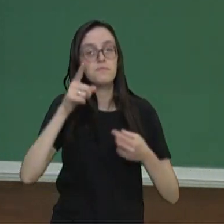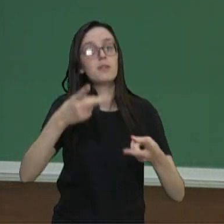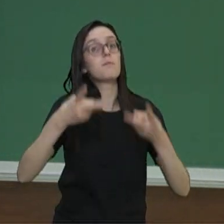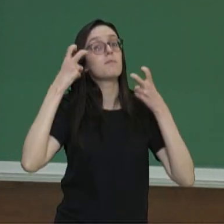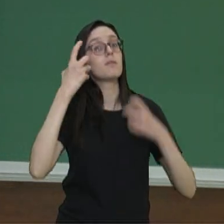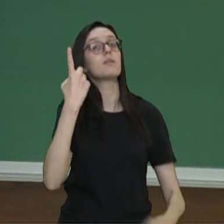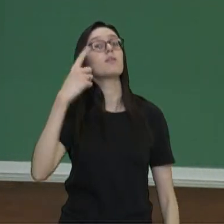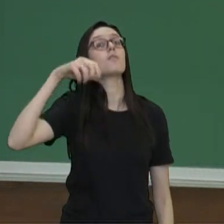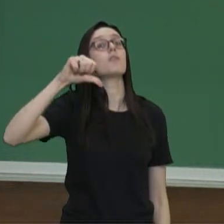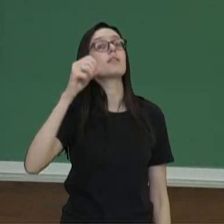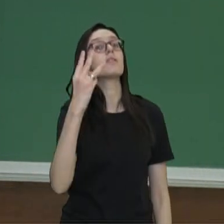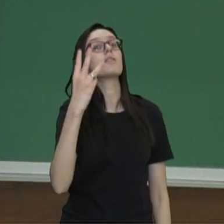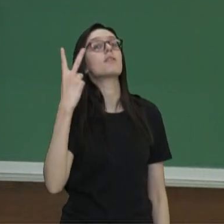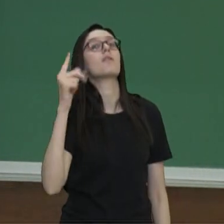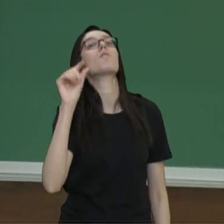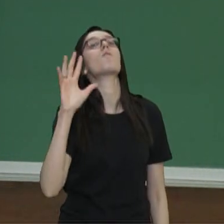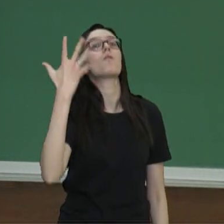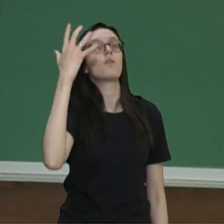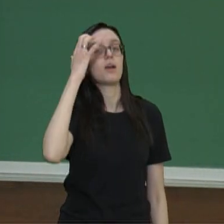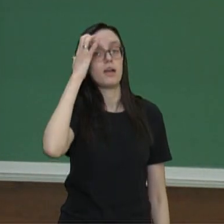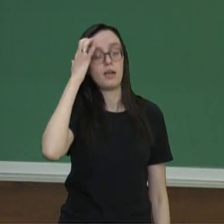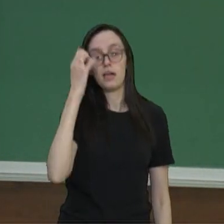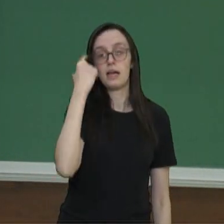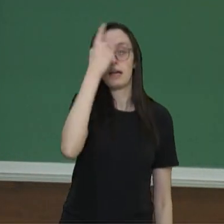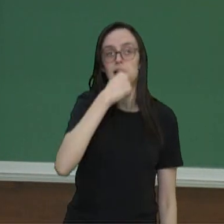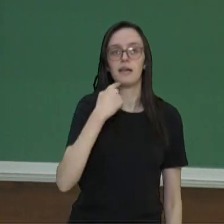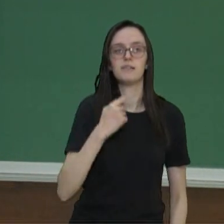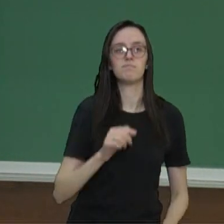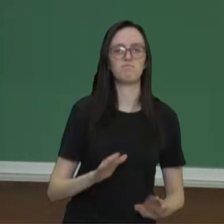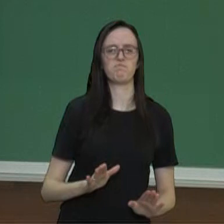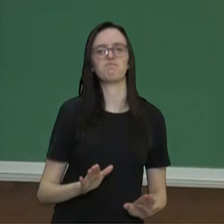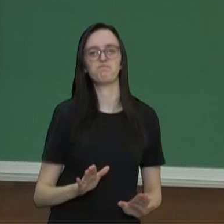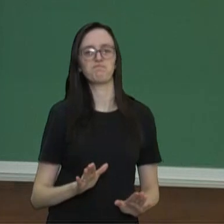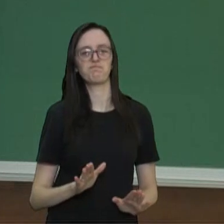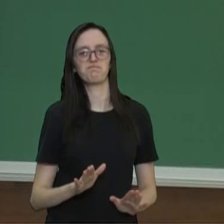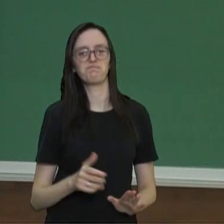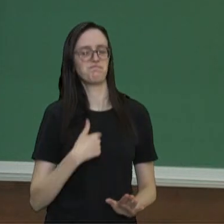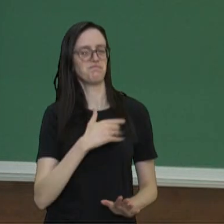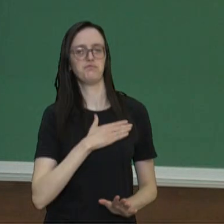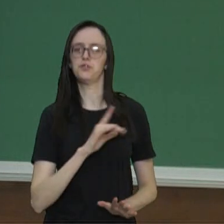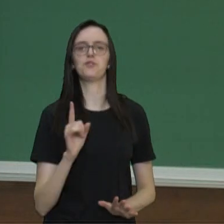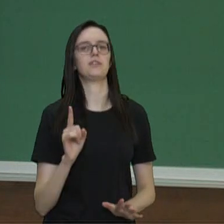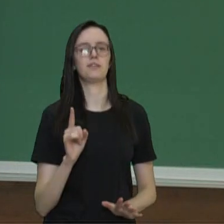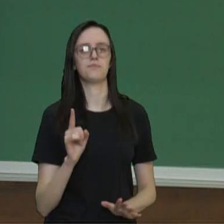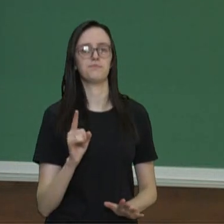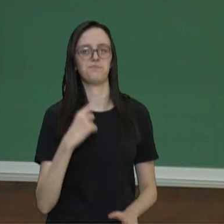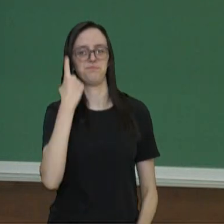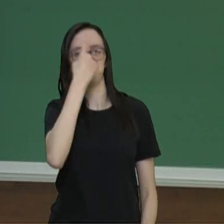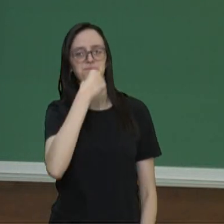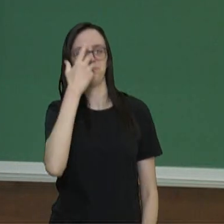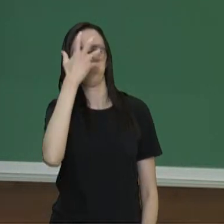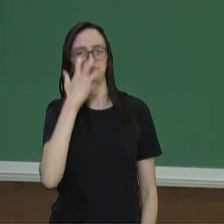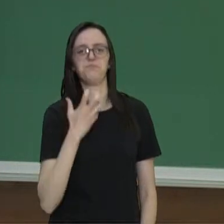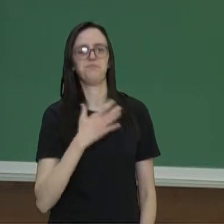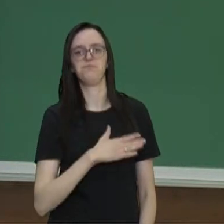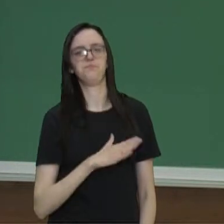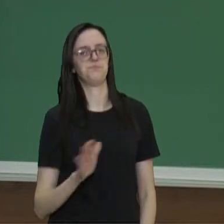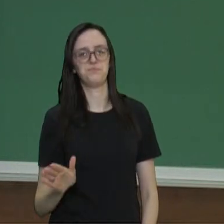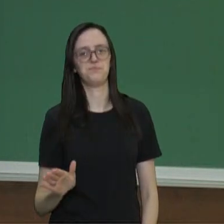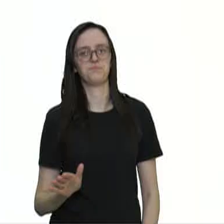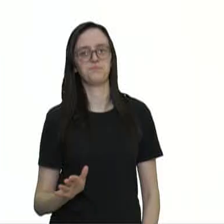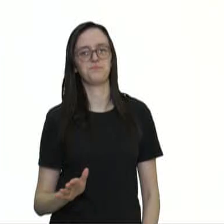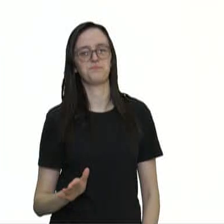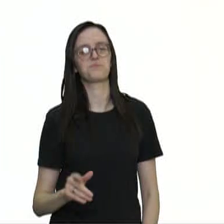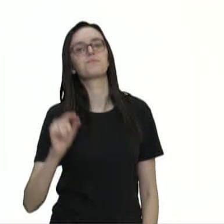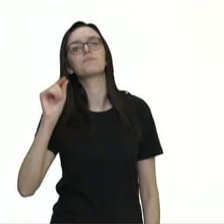em 1932 a cara dele de que não gostei disso aí. Então ele está bem sério ali, com uma cara de que não gostou. O